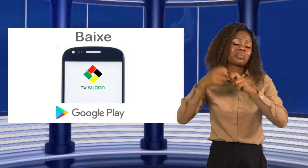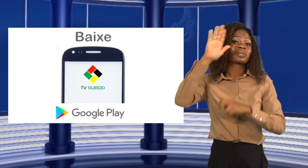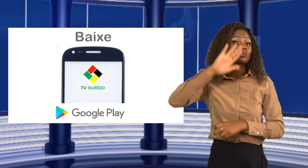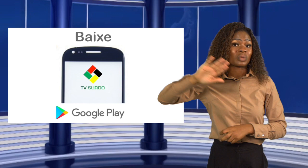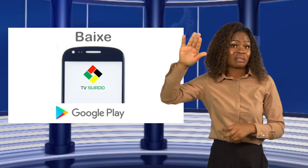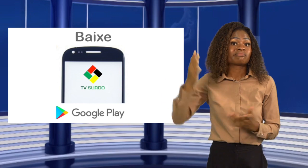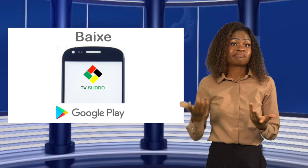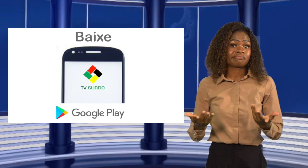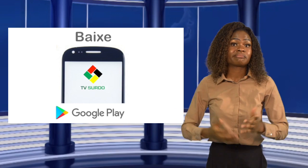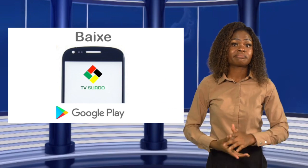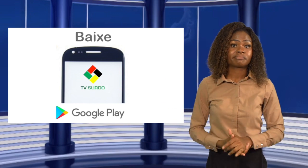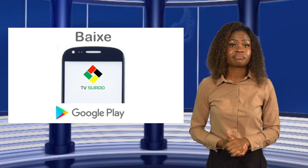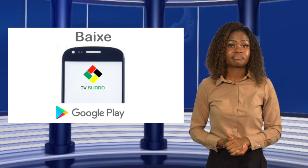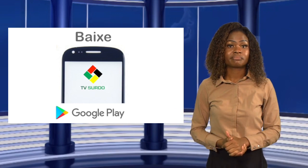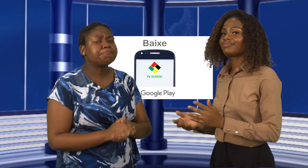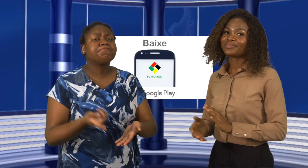nacional.